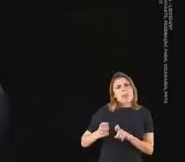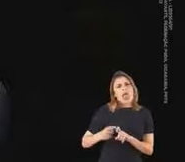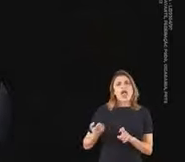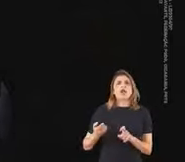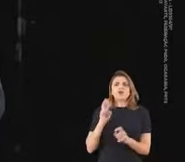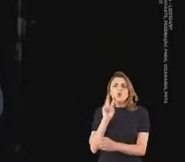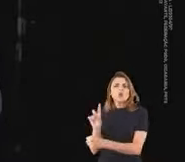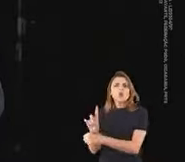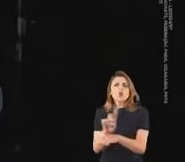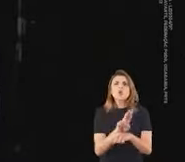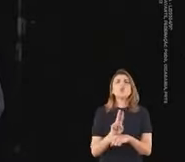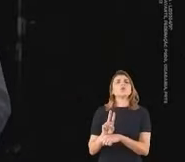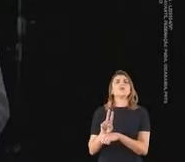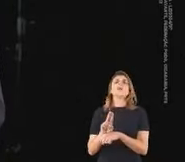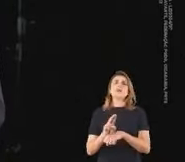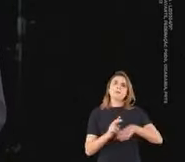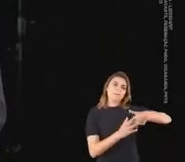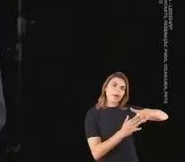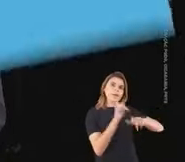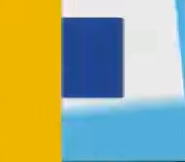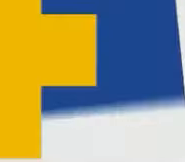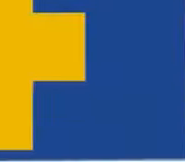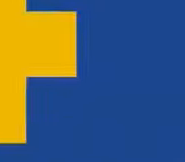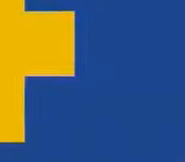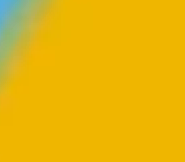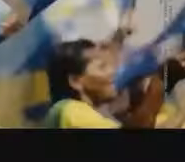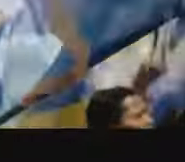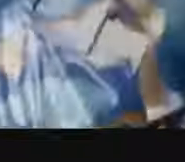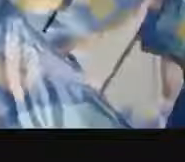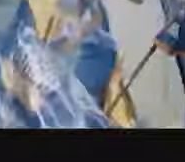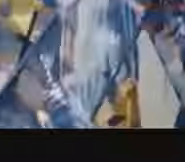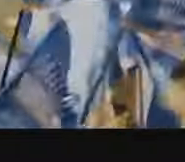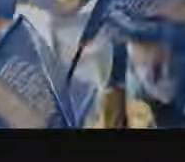muitos médicos para cuidar dos pacientes da nossa cidade.